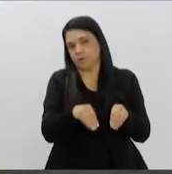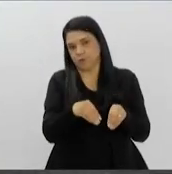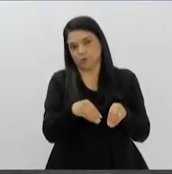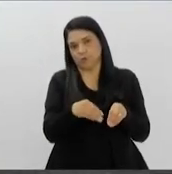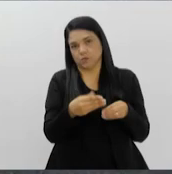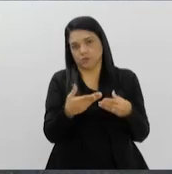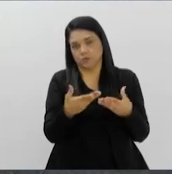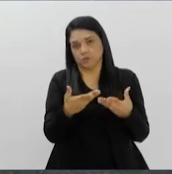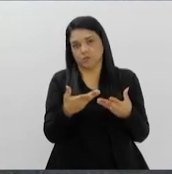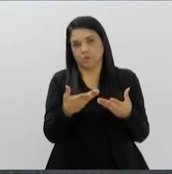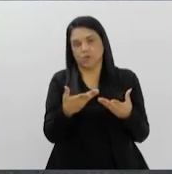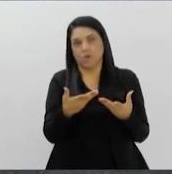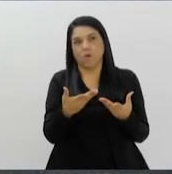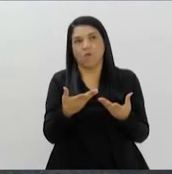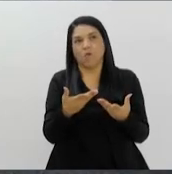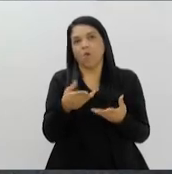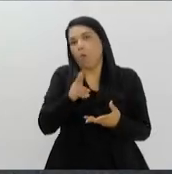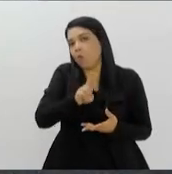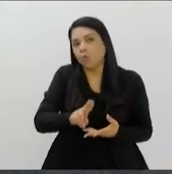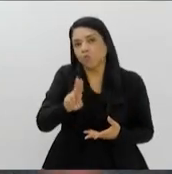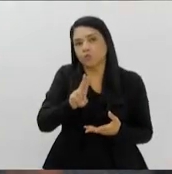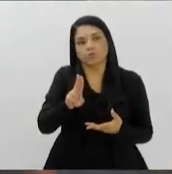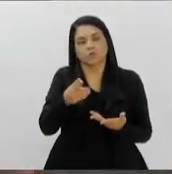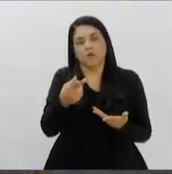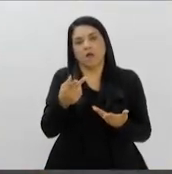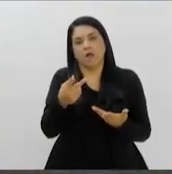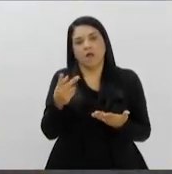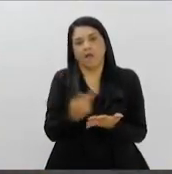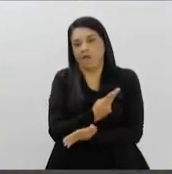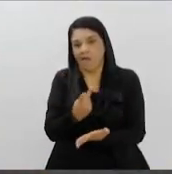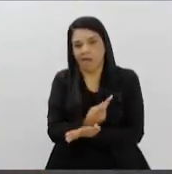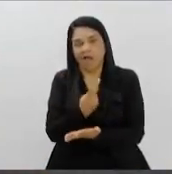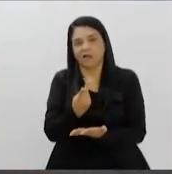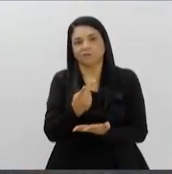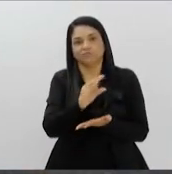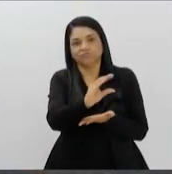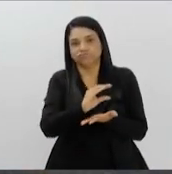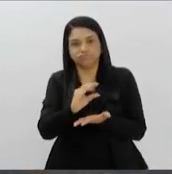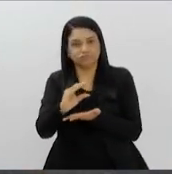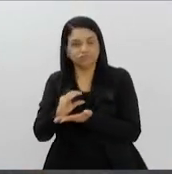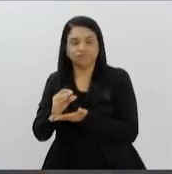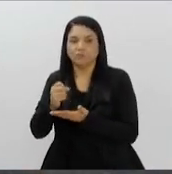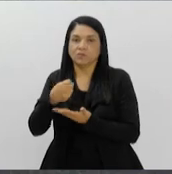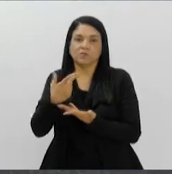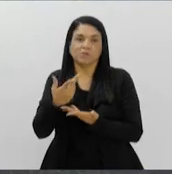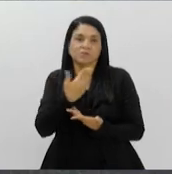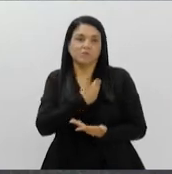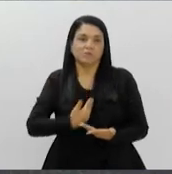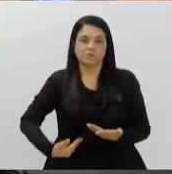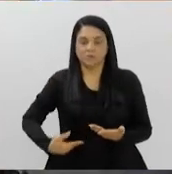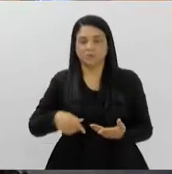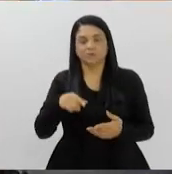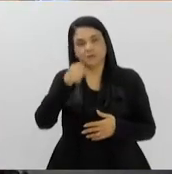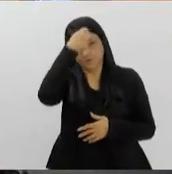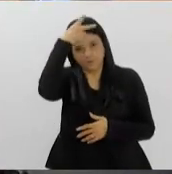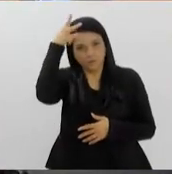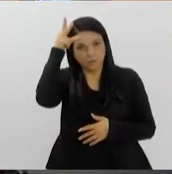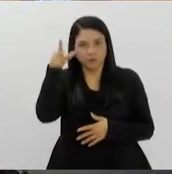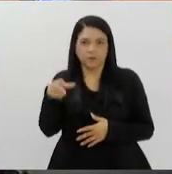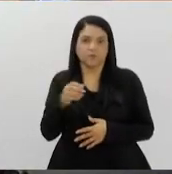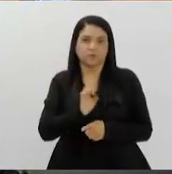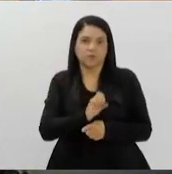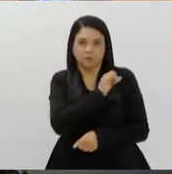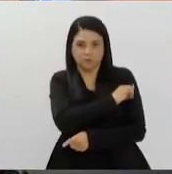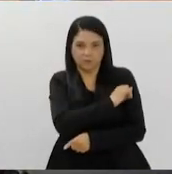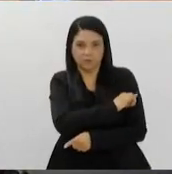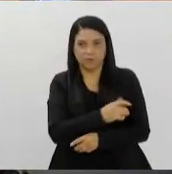malversar, utilizar mal os recursos públicos nas prefeituras do Estado do Rio de Janeiro.